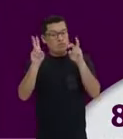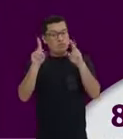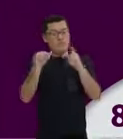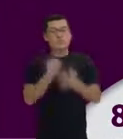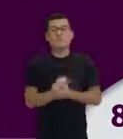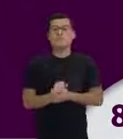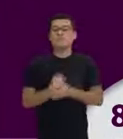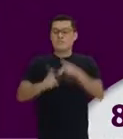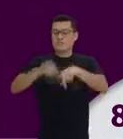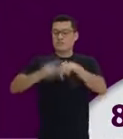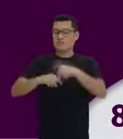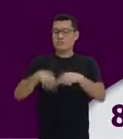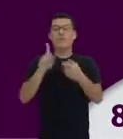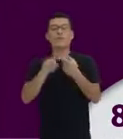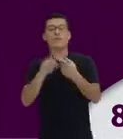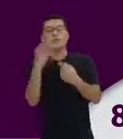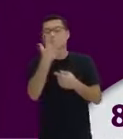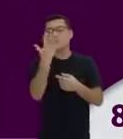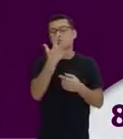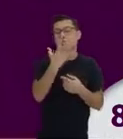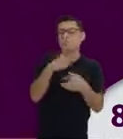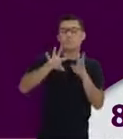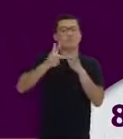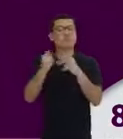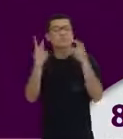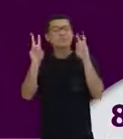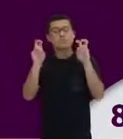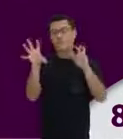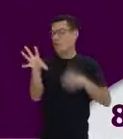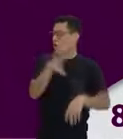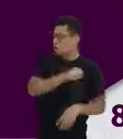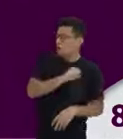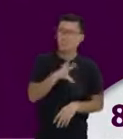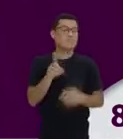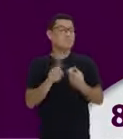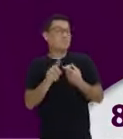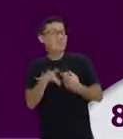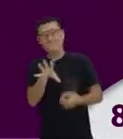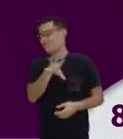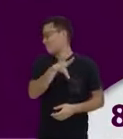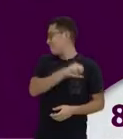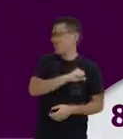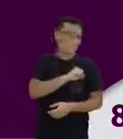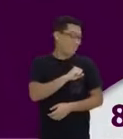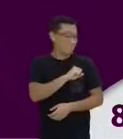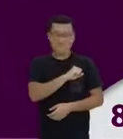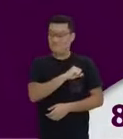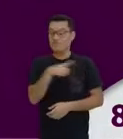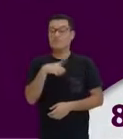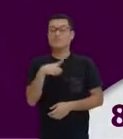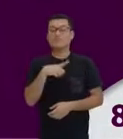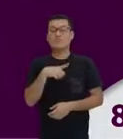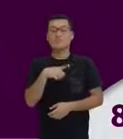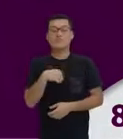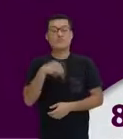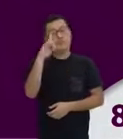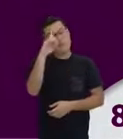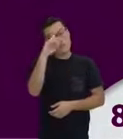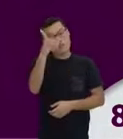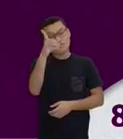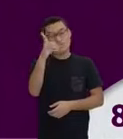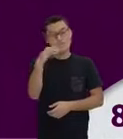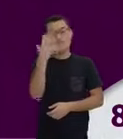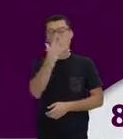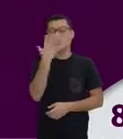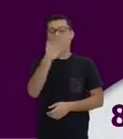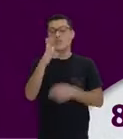estilos instrumentos sobre as músicas que nós gostamos e não gostamos nós vamos ter uma ideia de